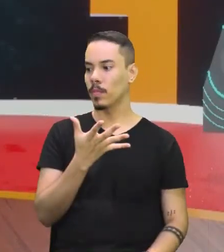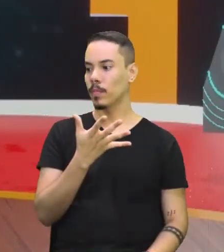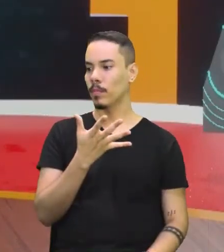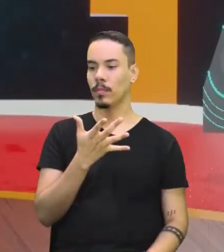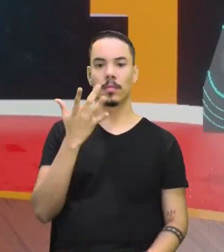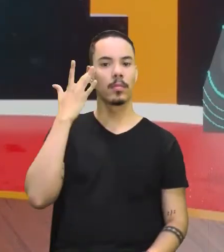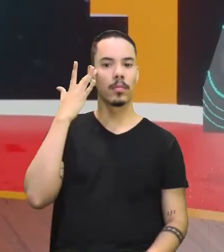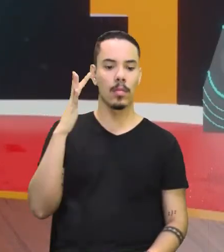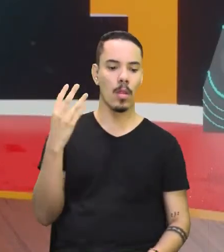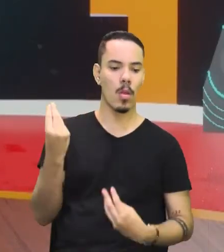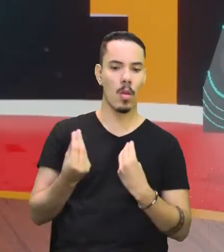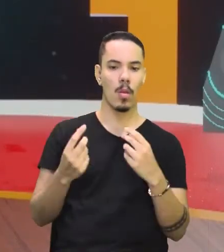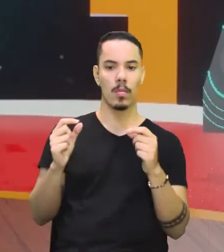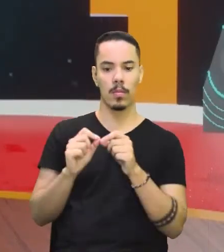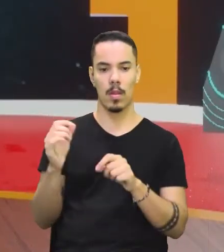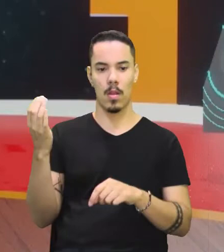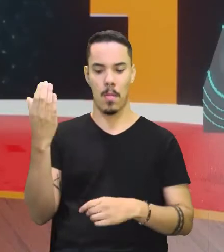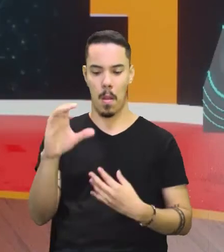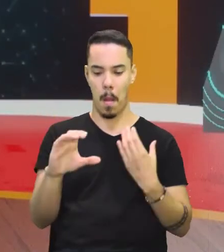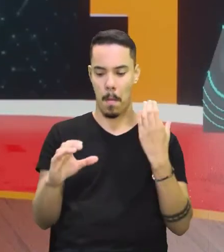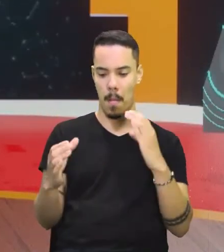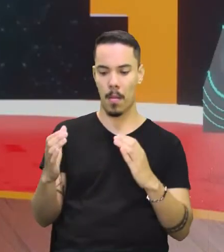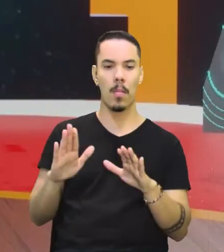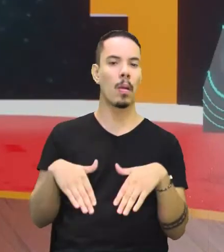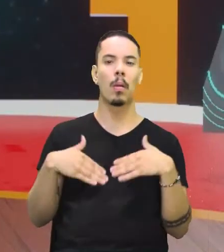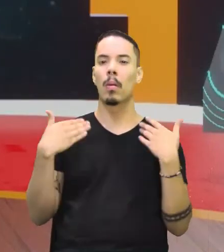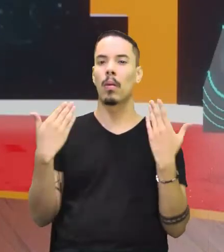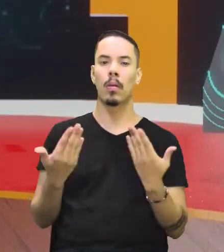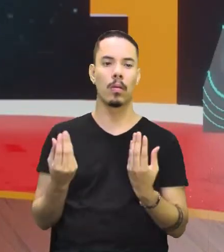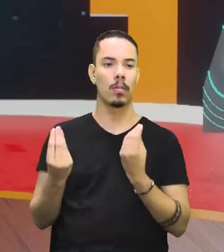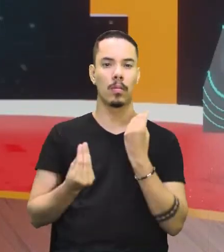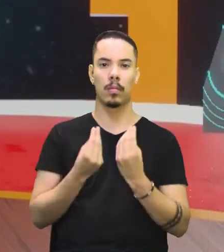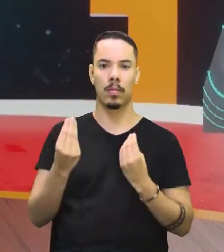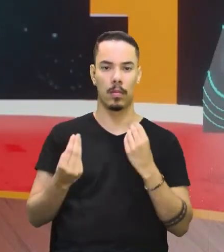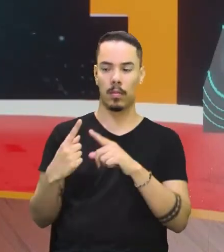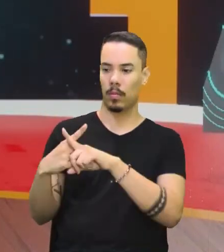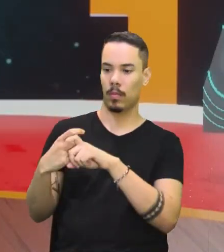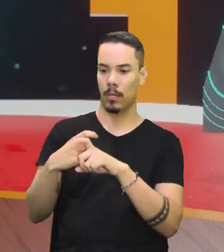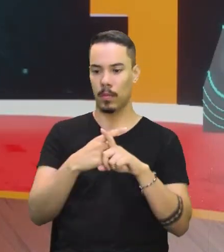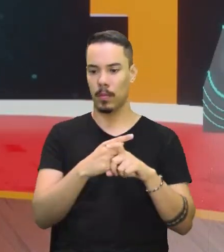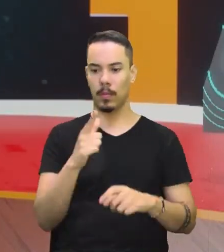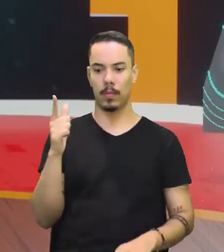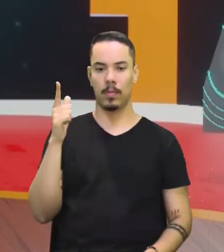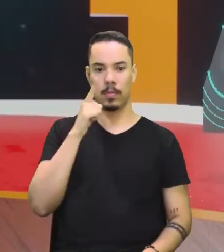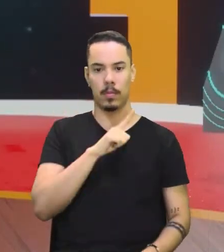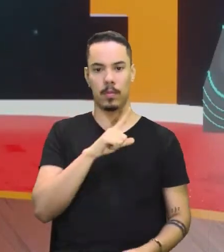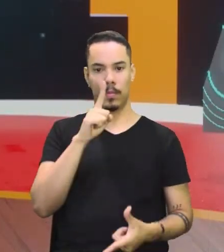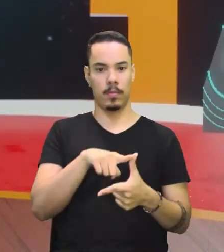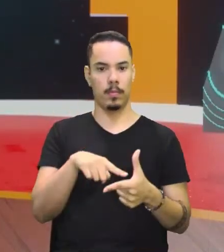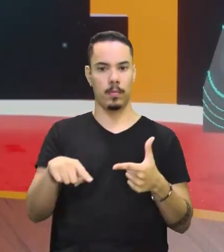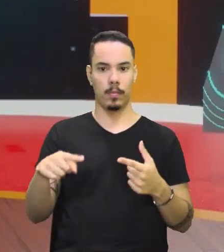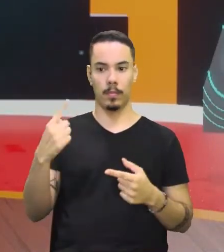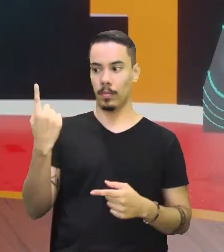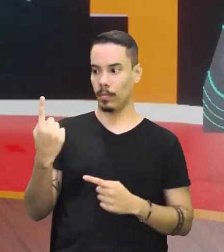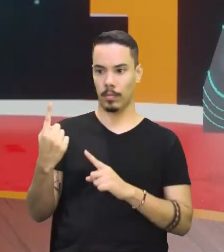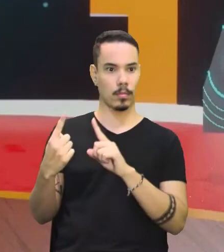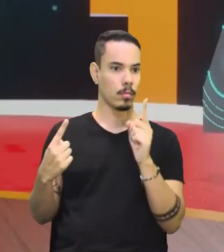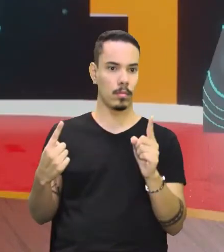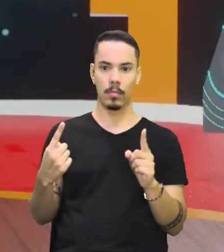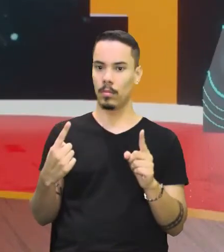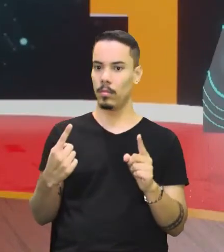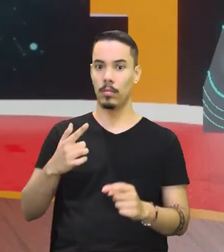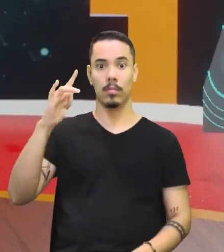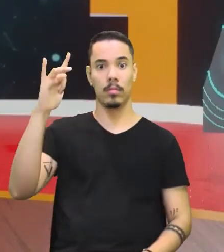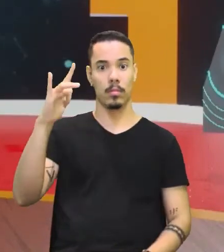um polinômio, joga outro e fala assim, qual a condição para que o polinômio seja divisível pelo outro? O resto tem